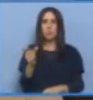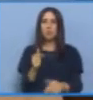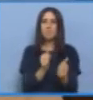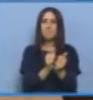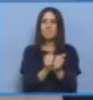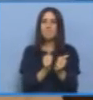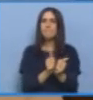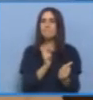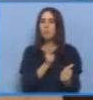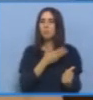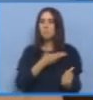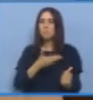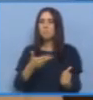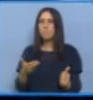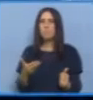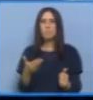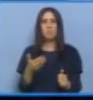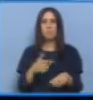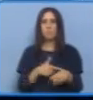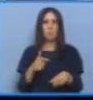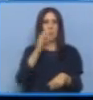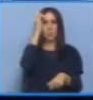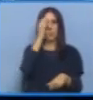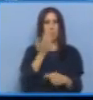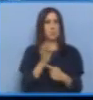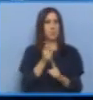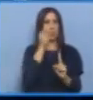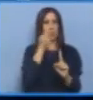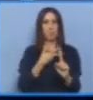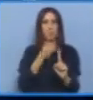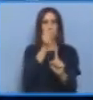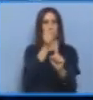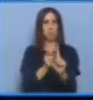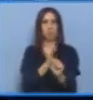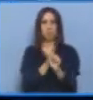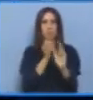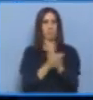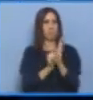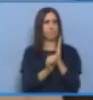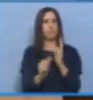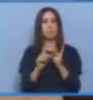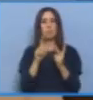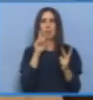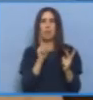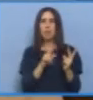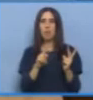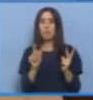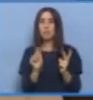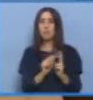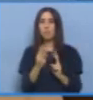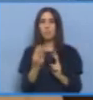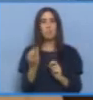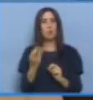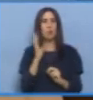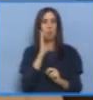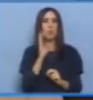acompanhando ao longo dos anos, em nenhum momento, e temos o exemplo do Pedro que largou o seu emprego, a Lara também, durante os 3 meses que teve, também teve